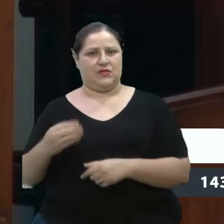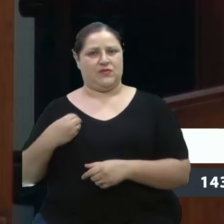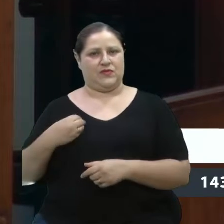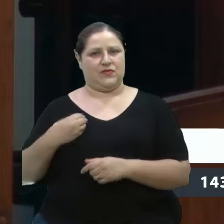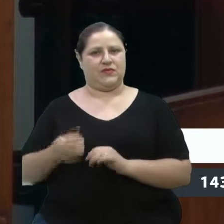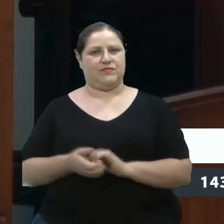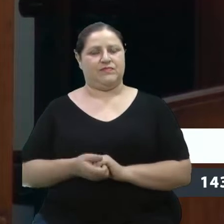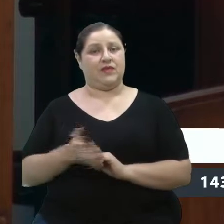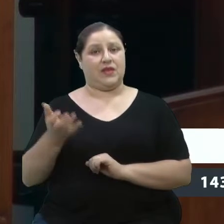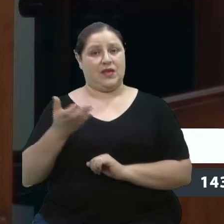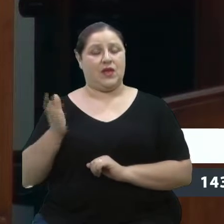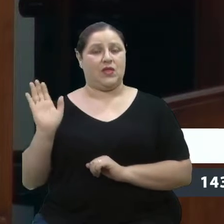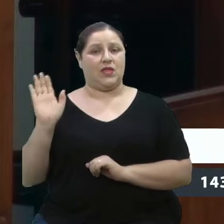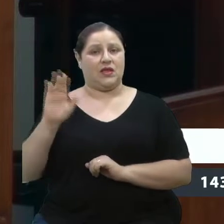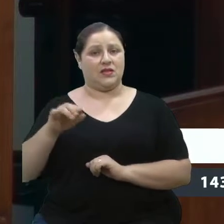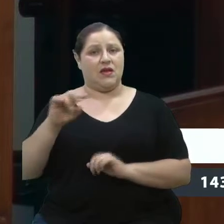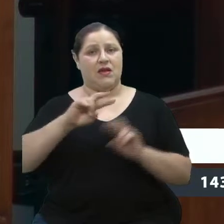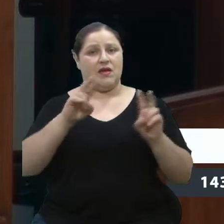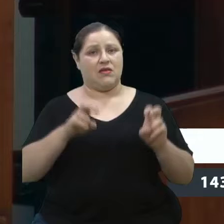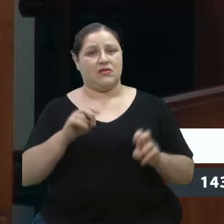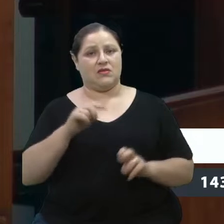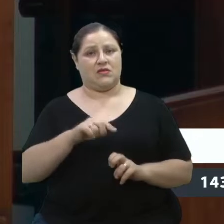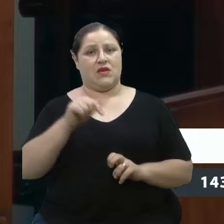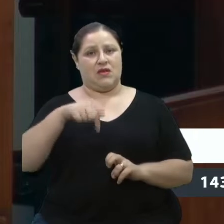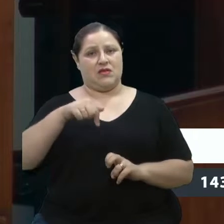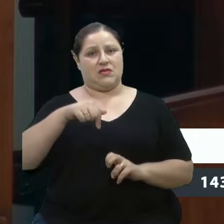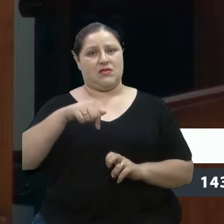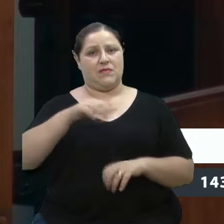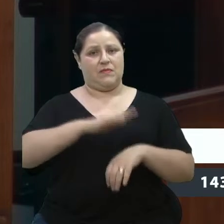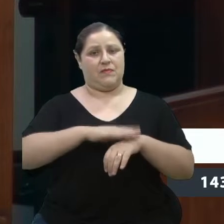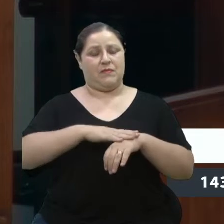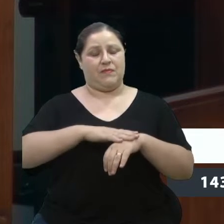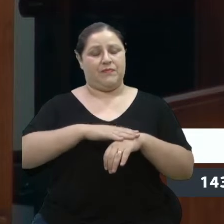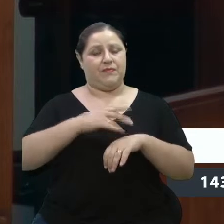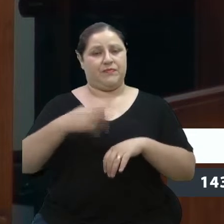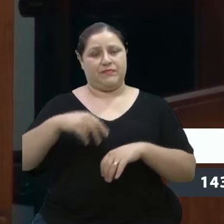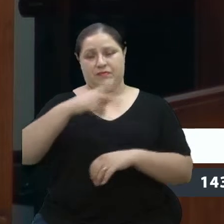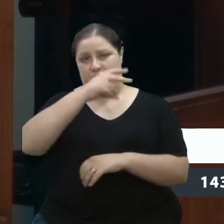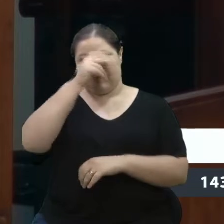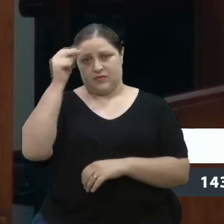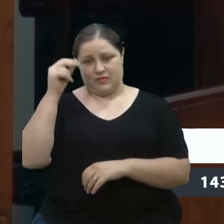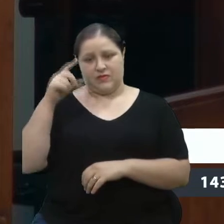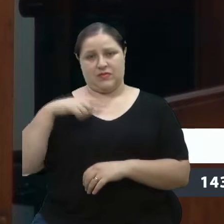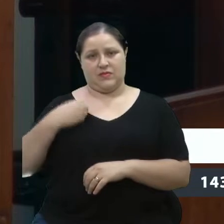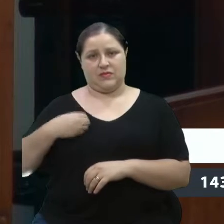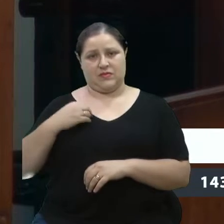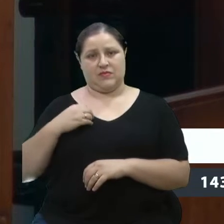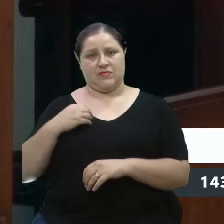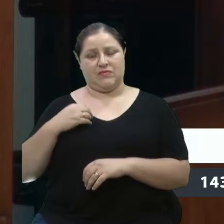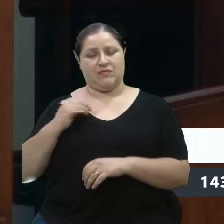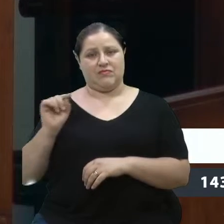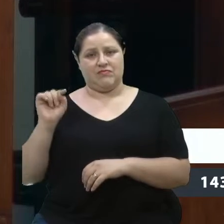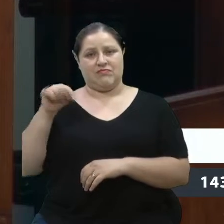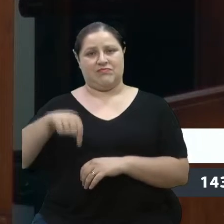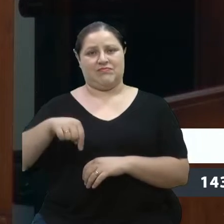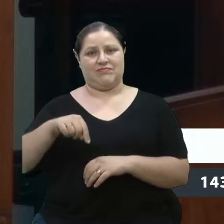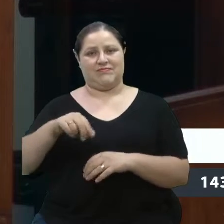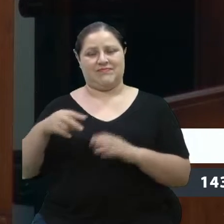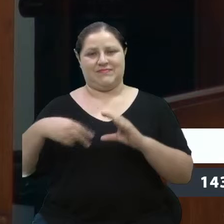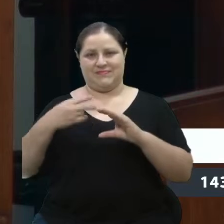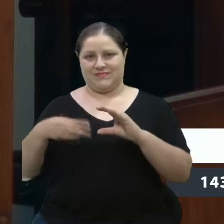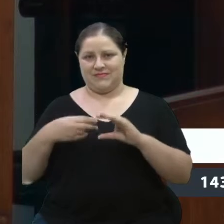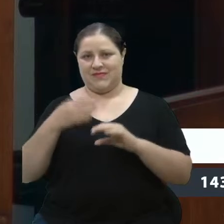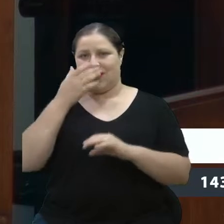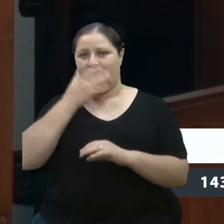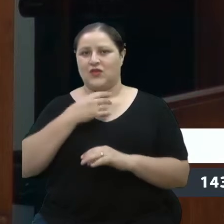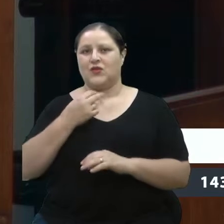Eu queria trazer essa questão aqui para o nosso âmbito municipal, já que eu estou aqui na Câmara de Vereadores. E eu acho que a gente